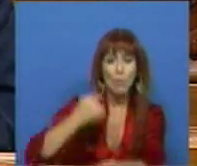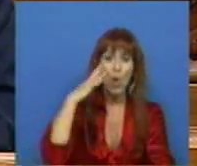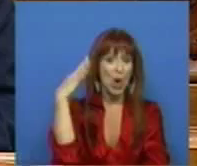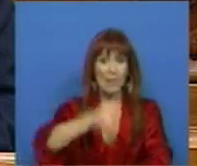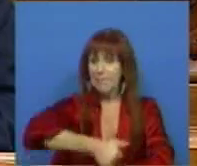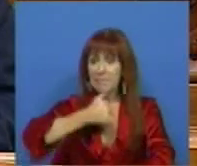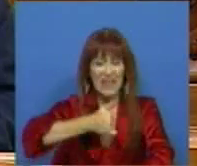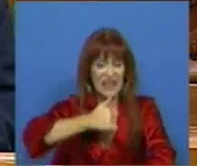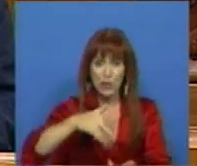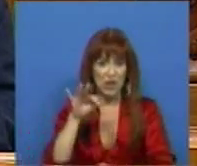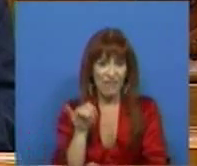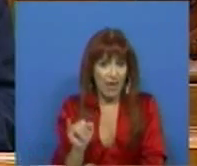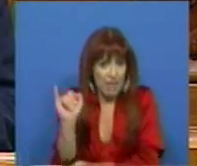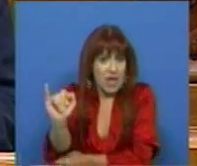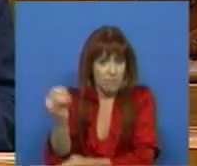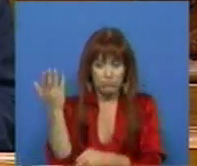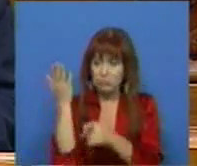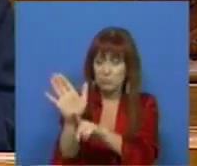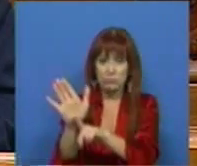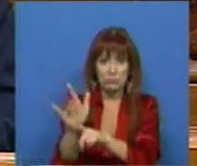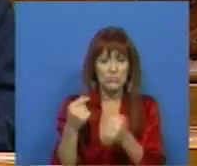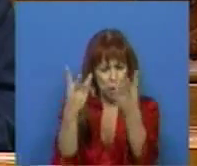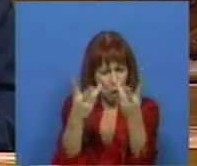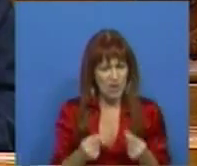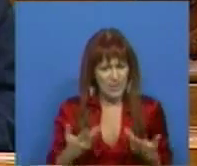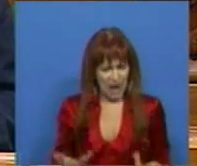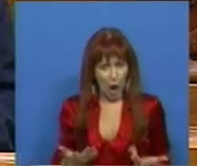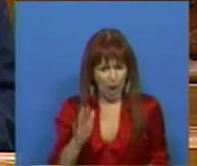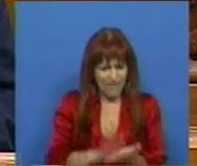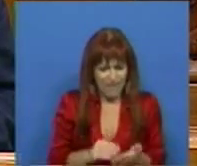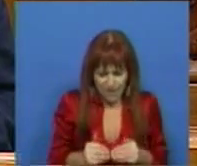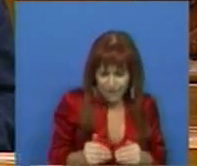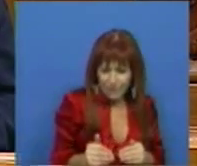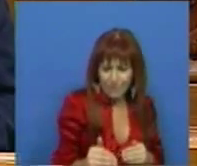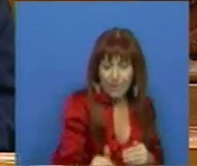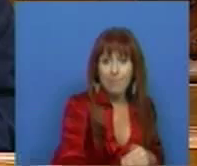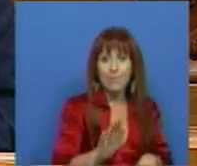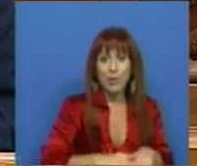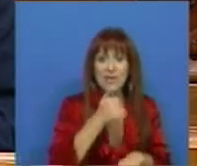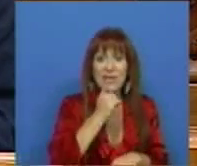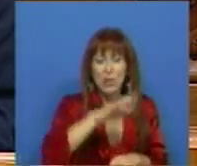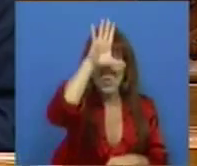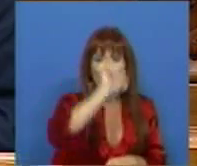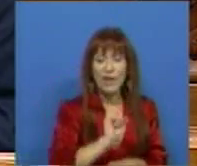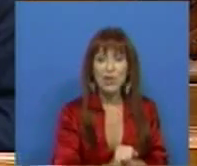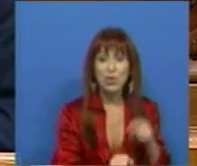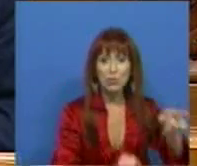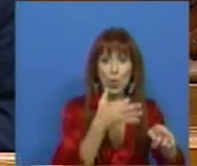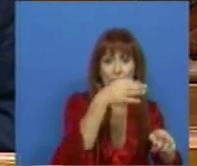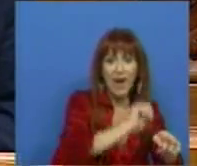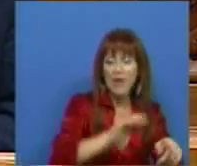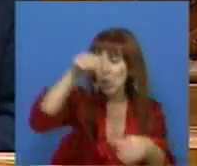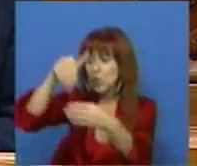de medidas FMI, nomeadamente no orçamento que agora está em vigor, com a decisão dos governos do Partido Socialista e